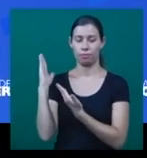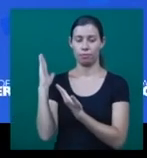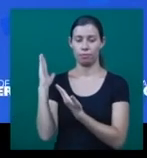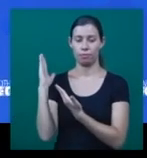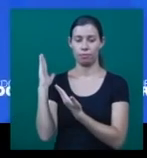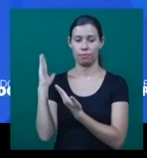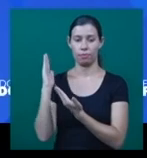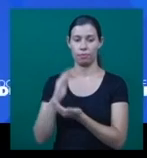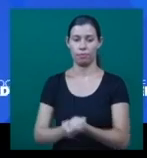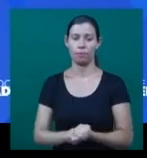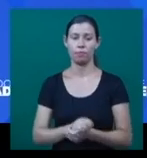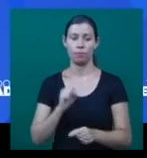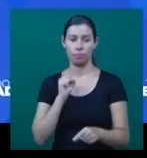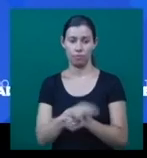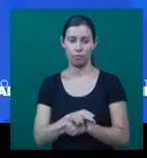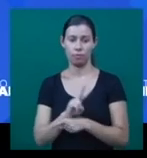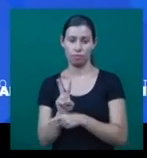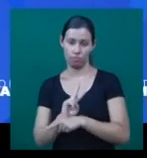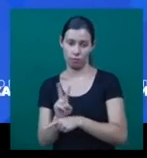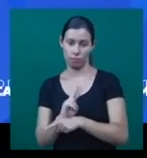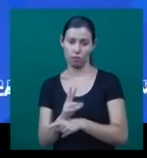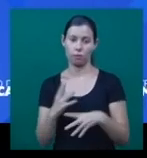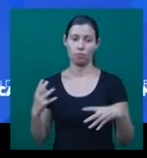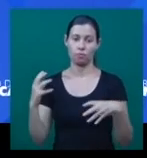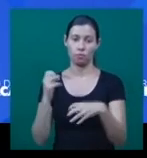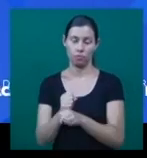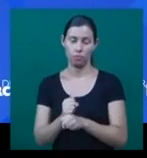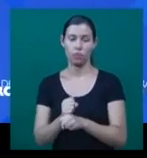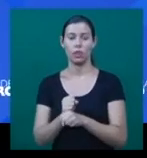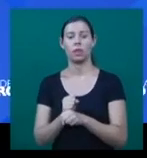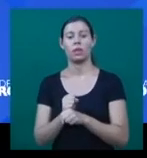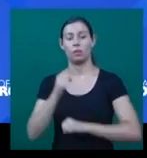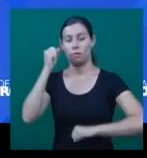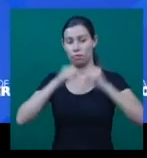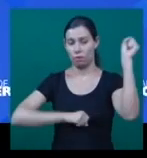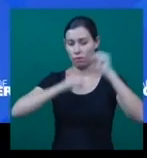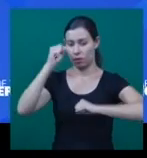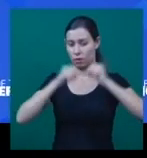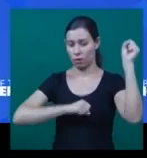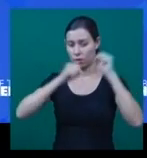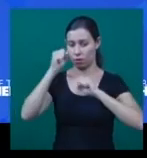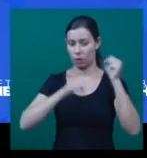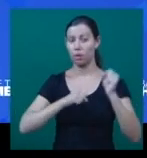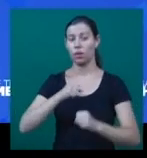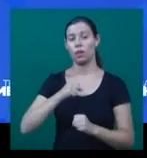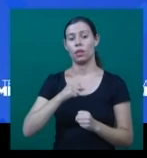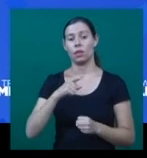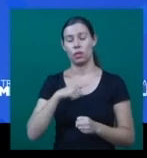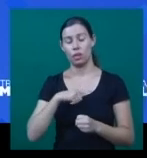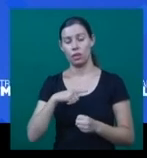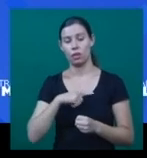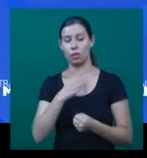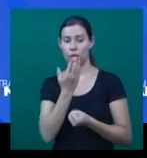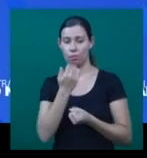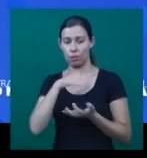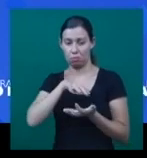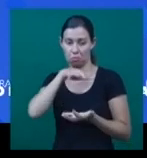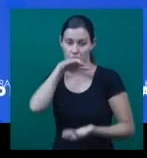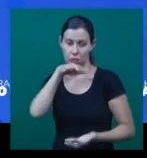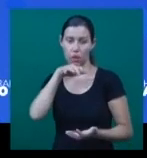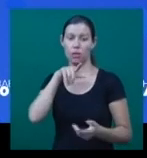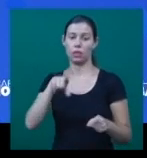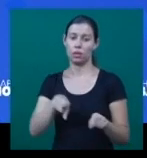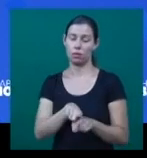rh@fundacaocdl.org.br. Vaga para supervisor contábil para atuar em indústria. Os benefícios são cesta básica mais vale